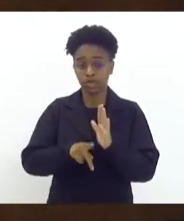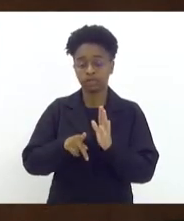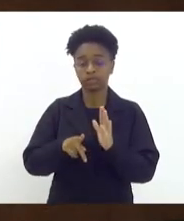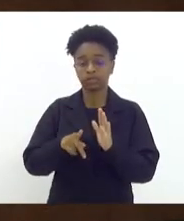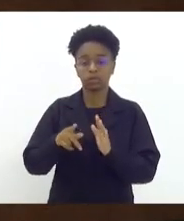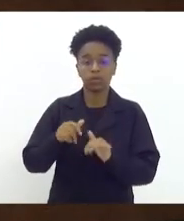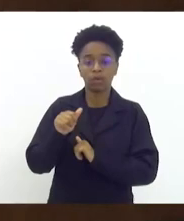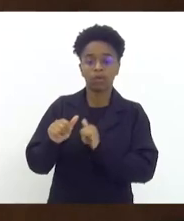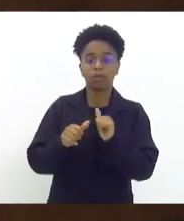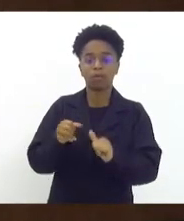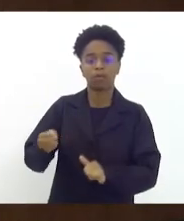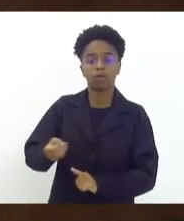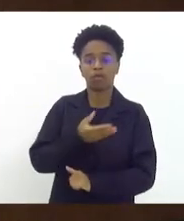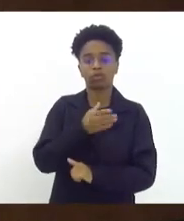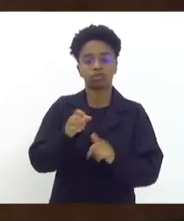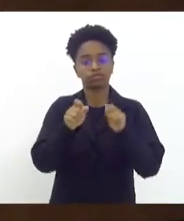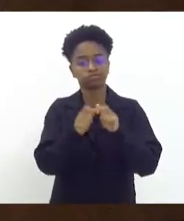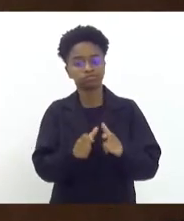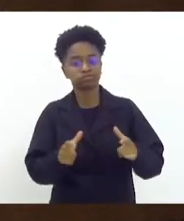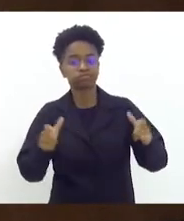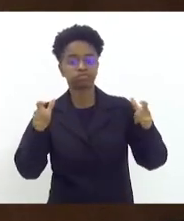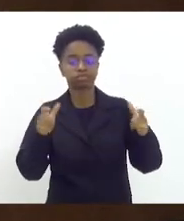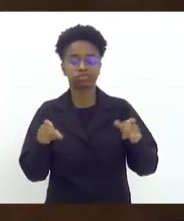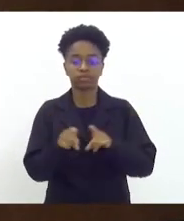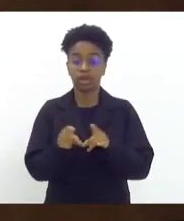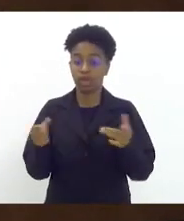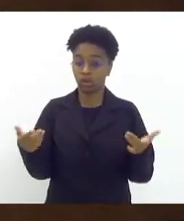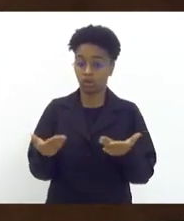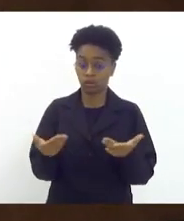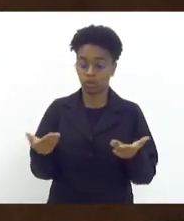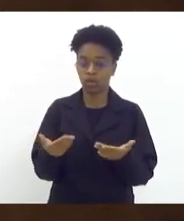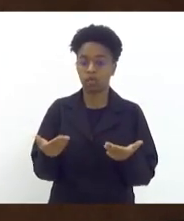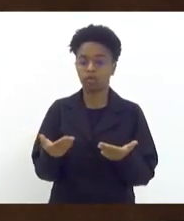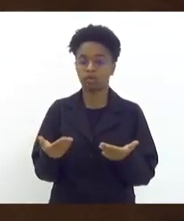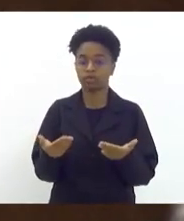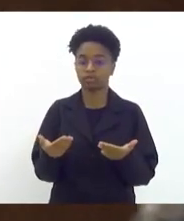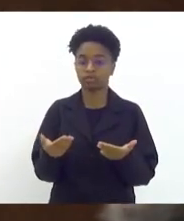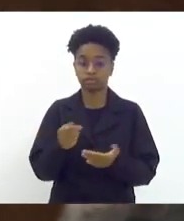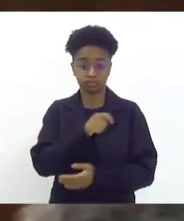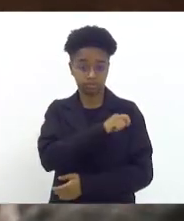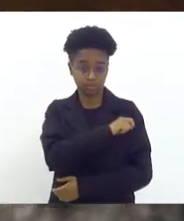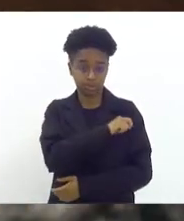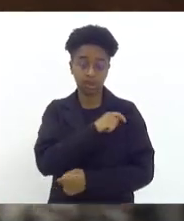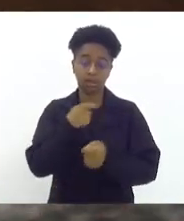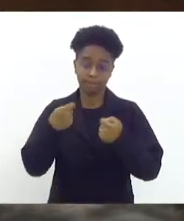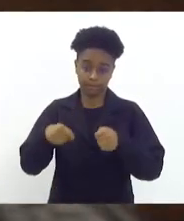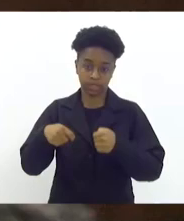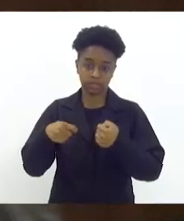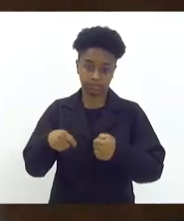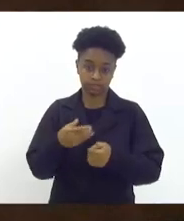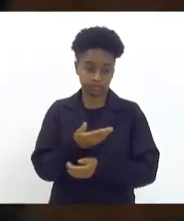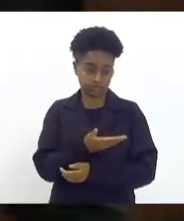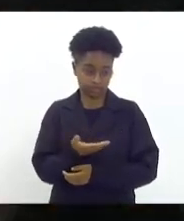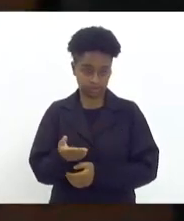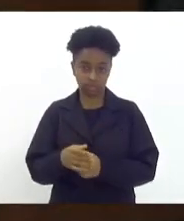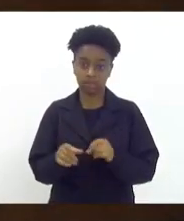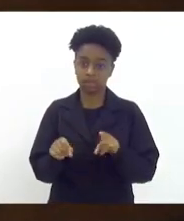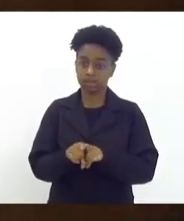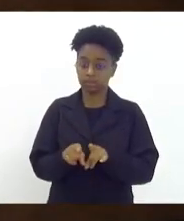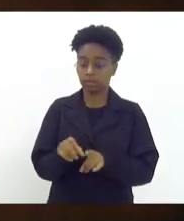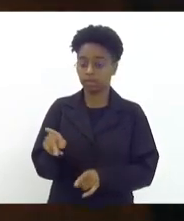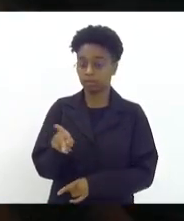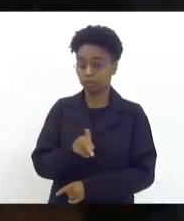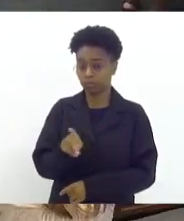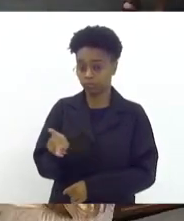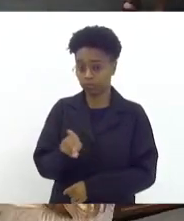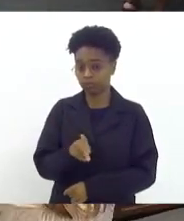né amplia hoje em dia os alunos precisam disso e os professores